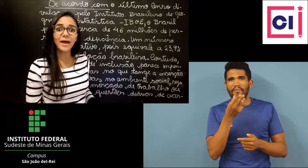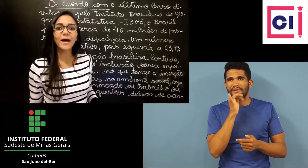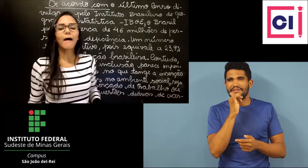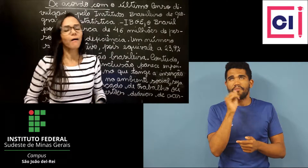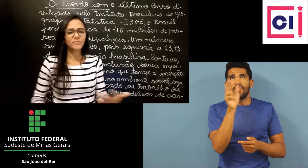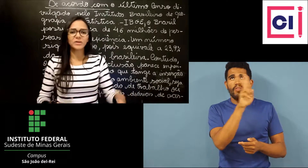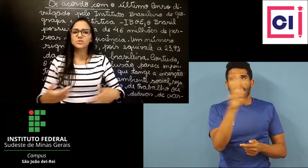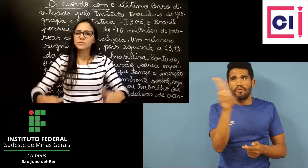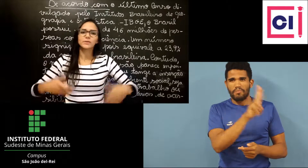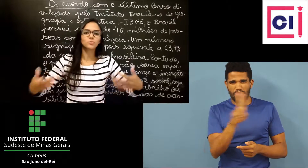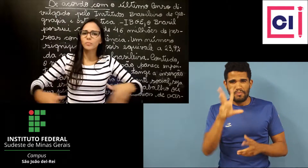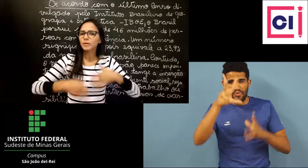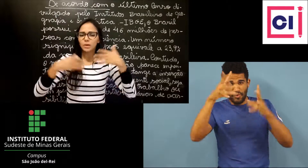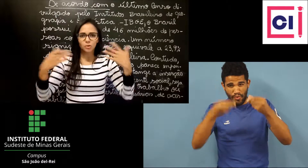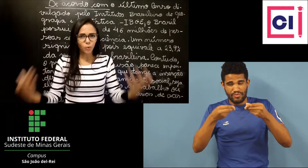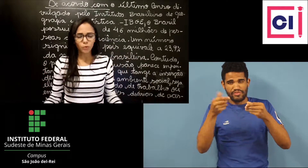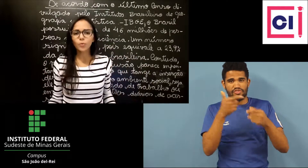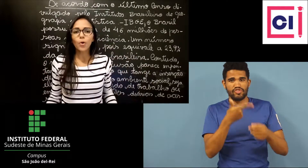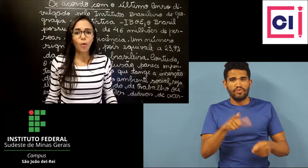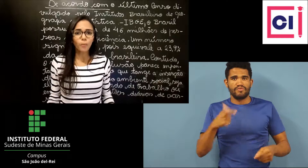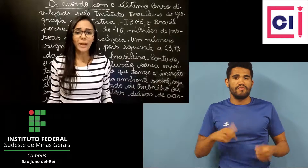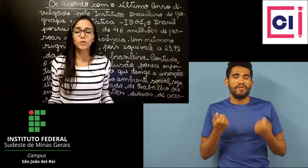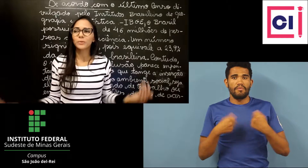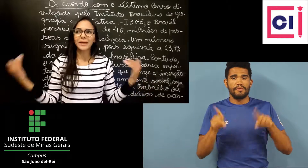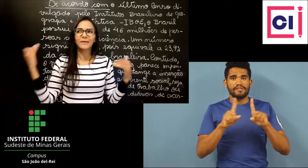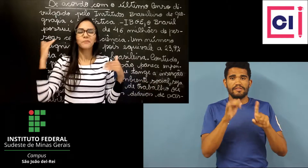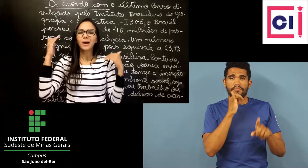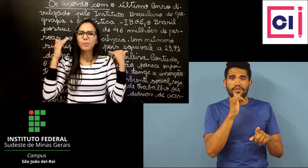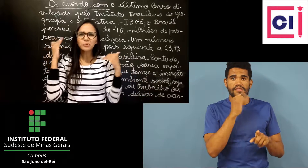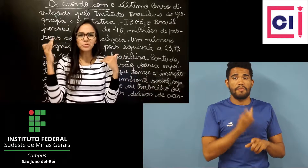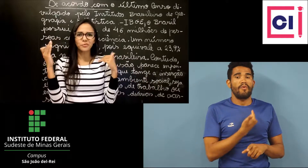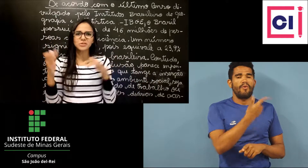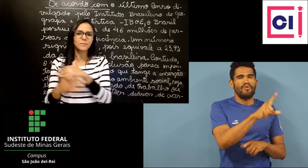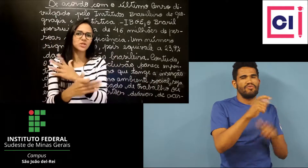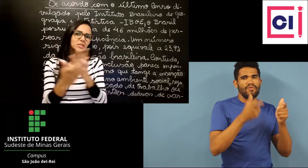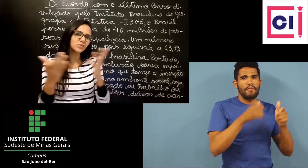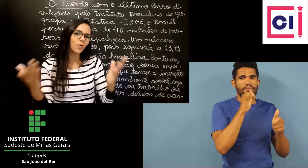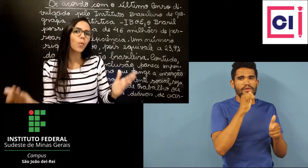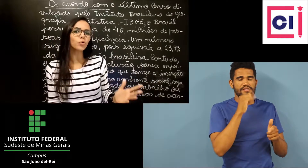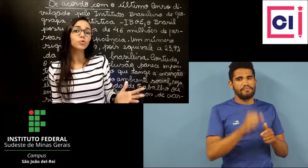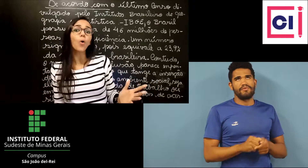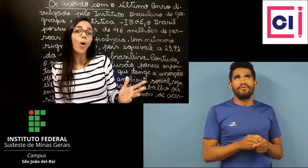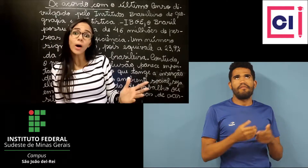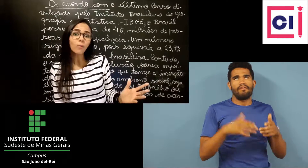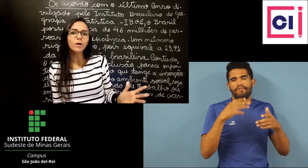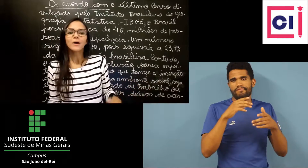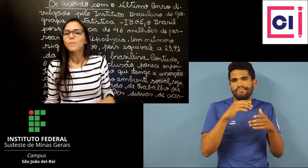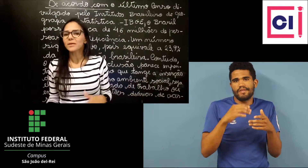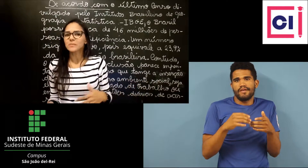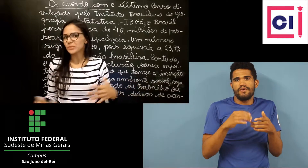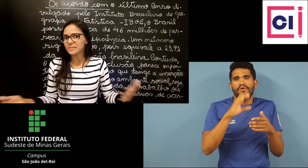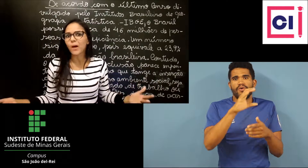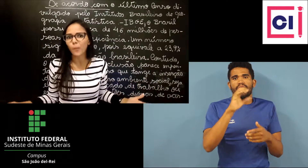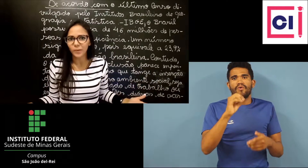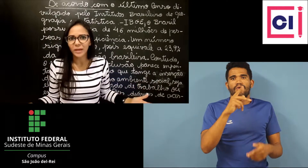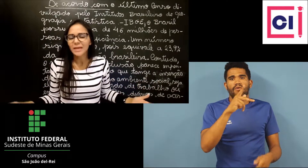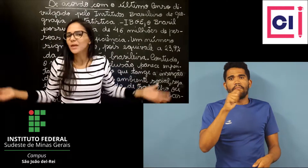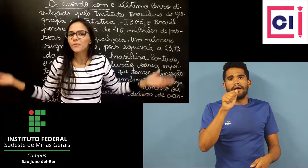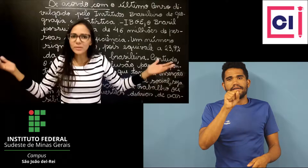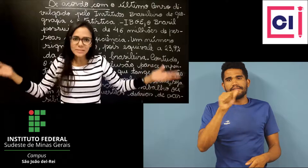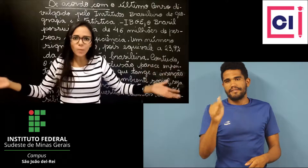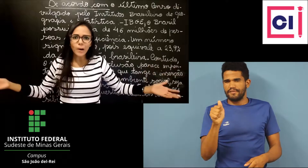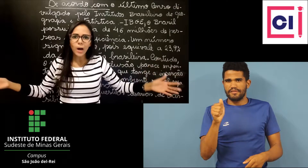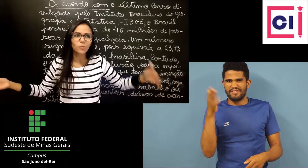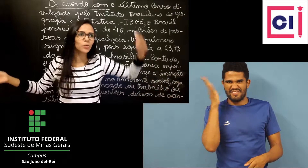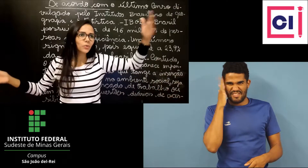IBGE, ao invés de dizer o nome todo completo, porque fica muito difícil. Imagina se for um outro órgão, por exemplo, CELP.